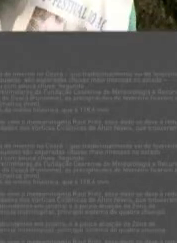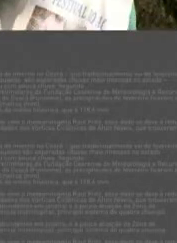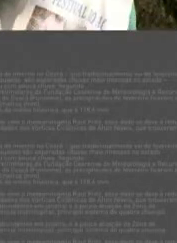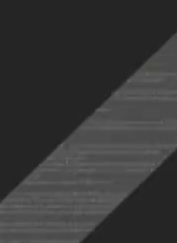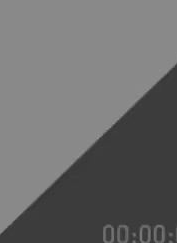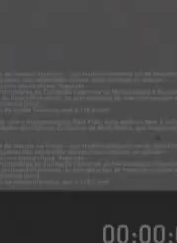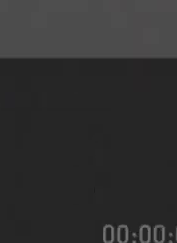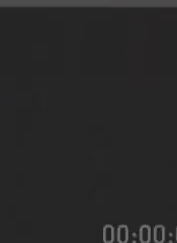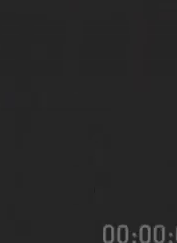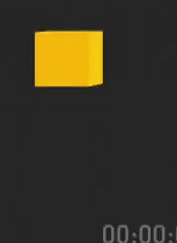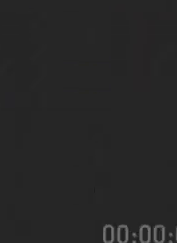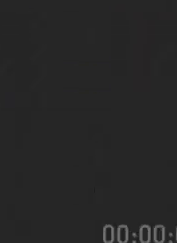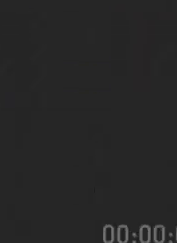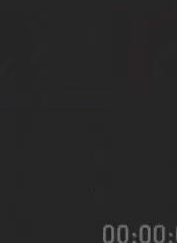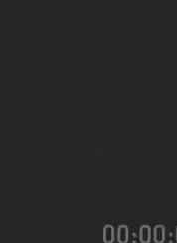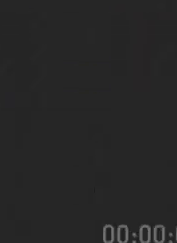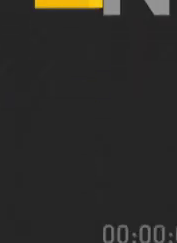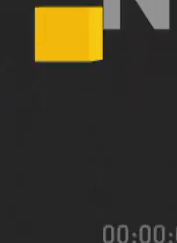ae